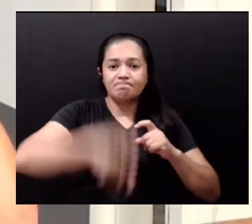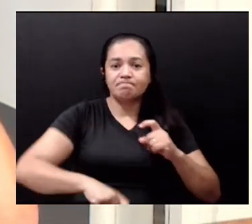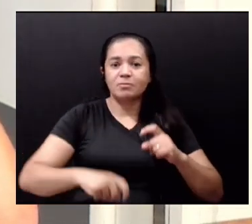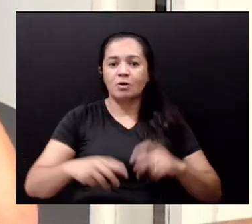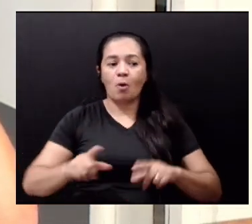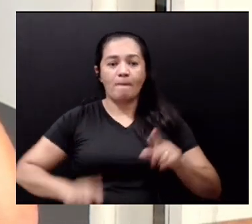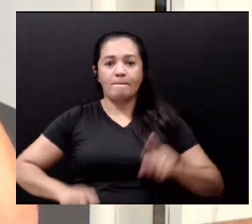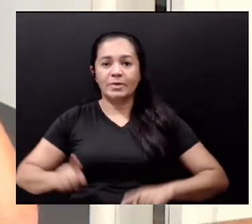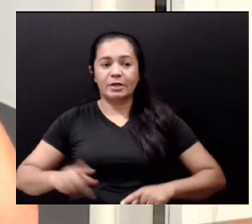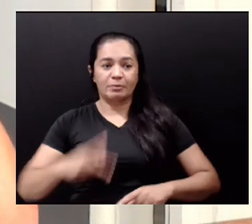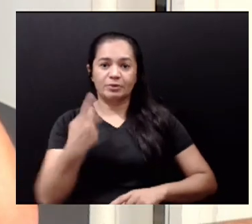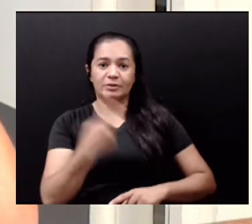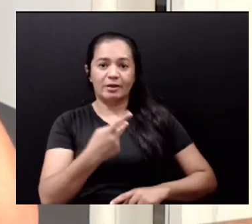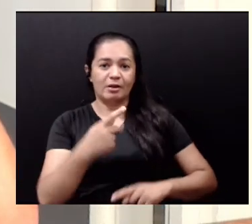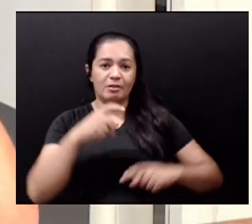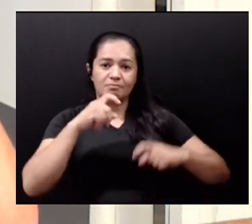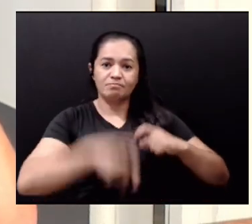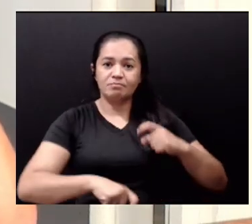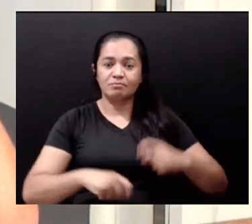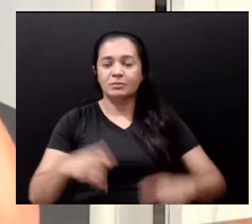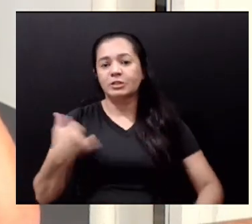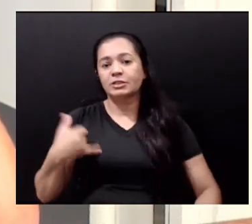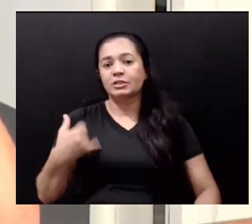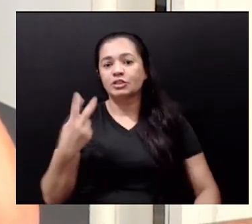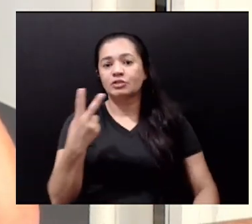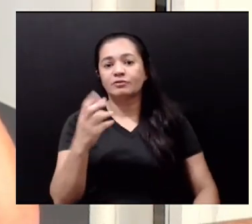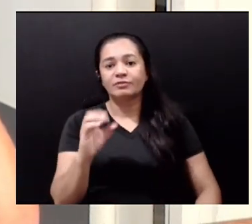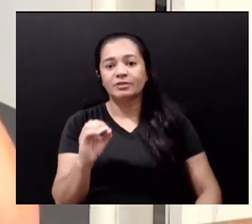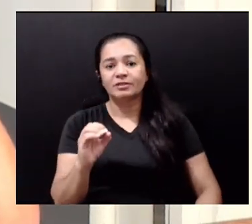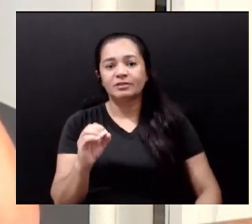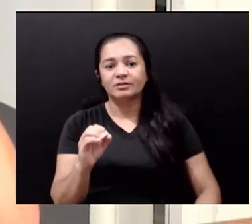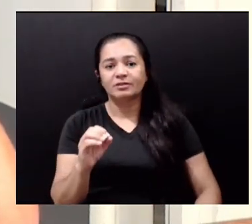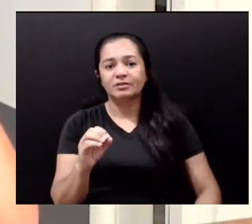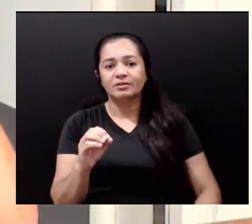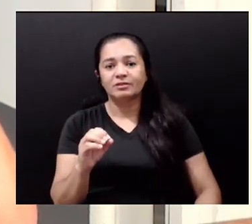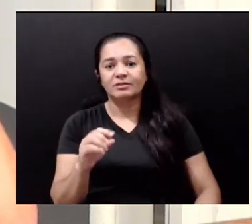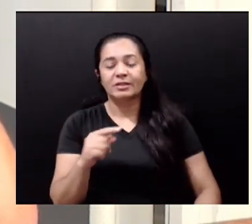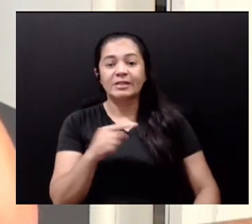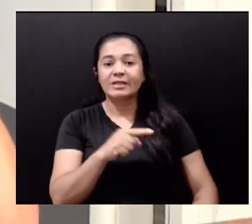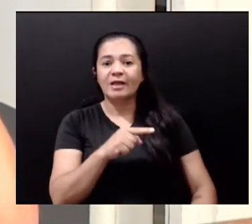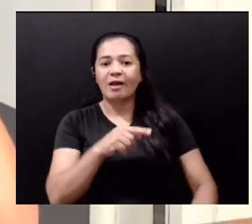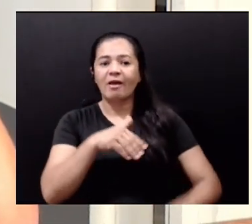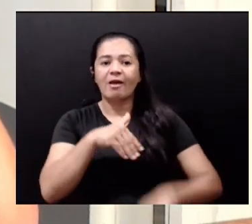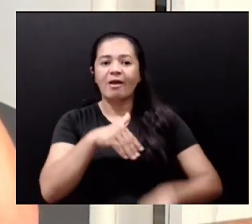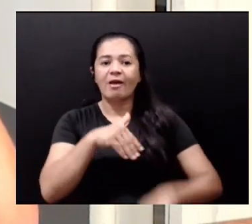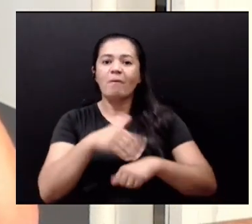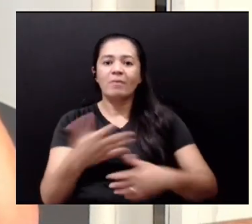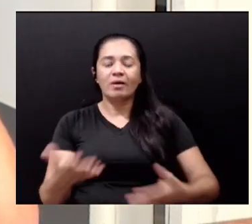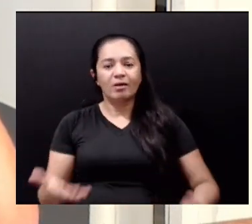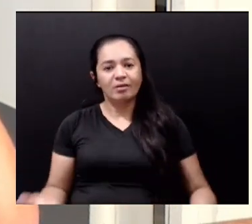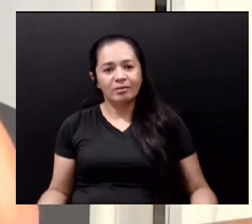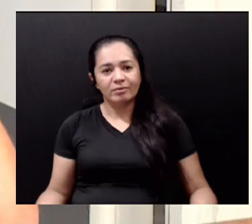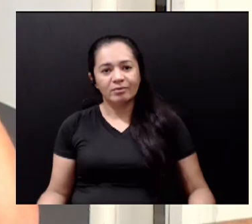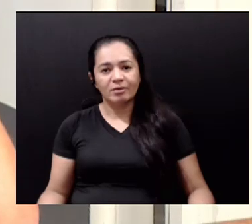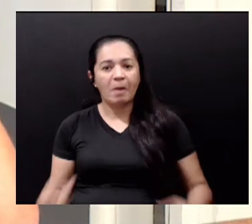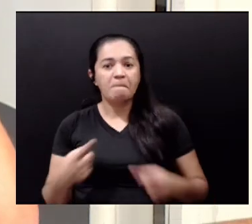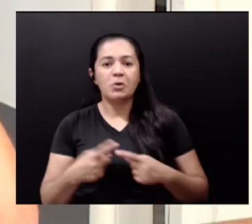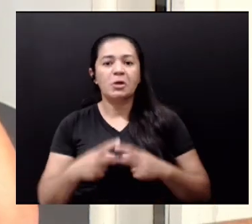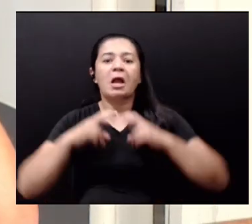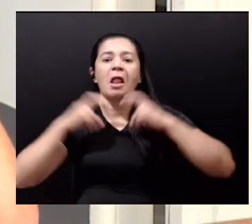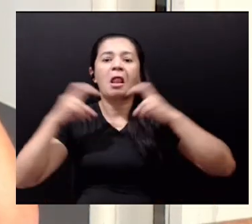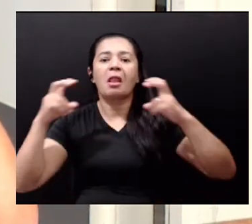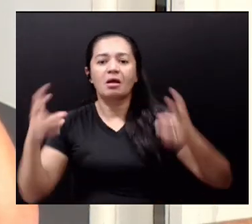com mais de 20 anos, e como ela era culpabilizada, né? Então, assim, por que ela não gritou? Por que ela estava usando